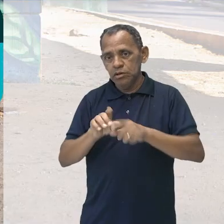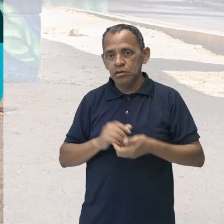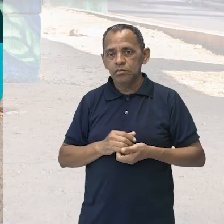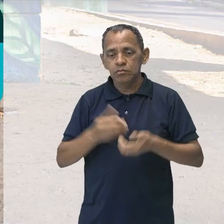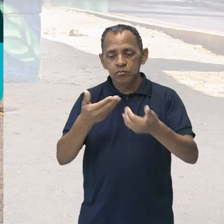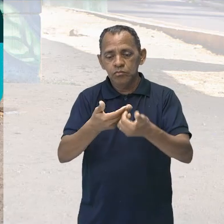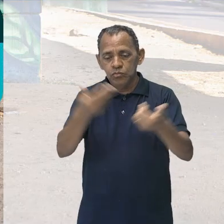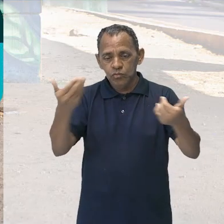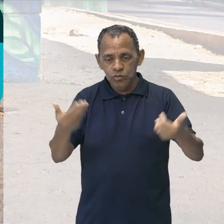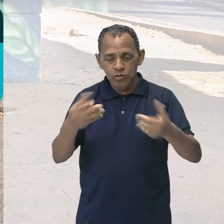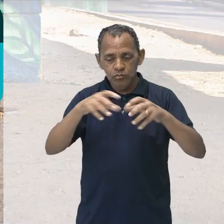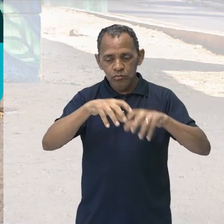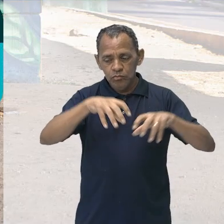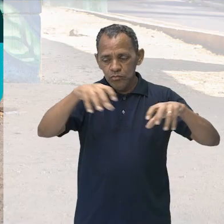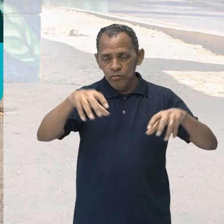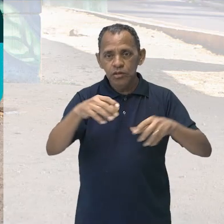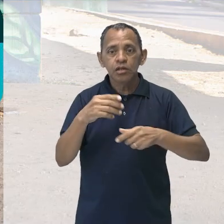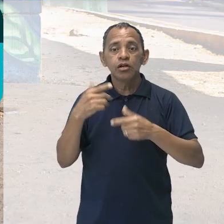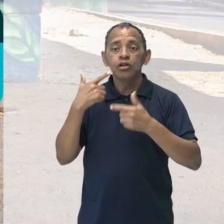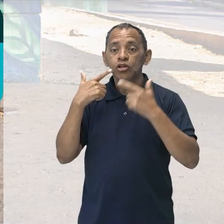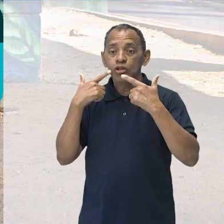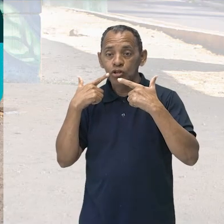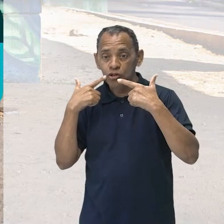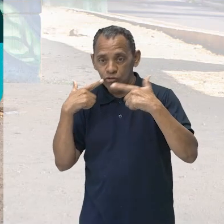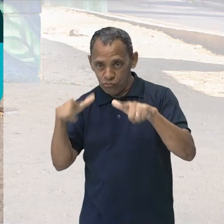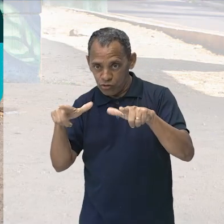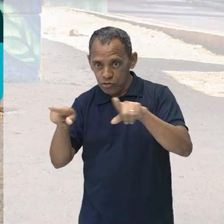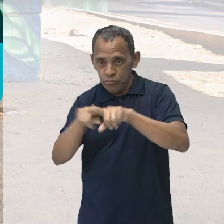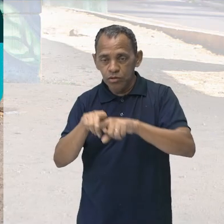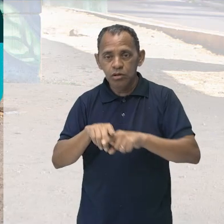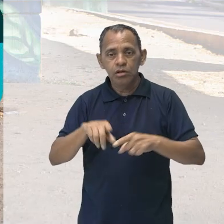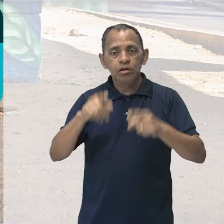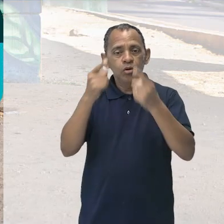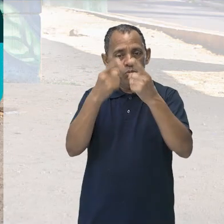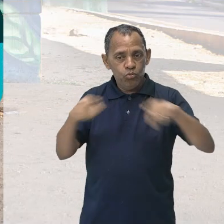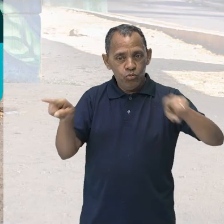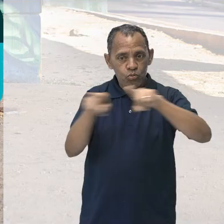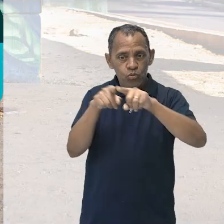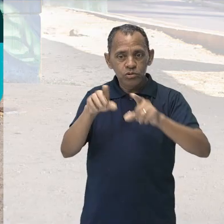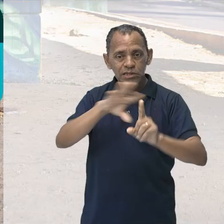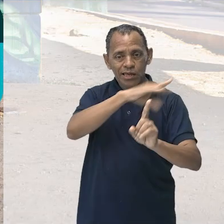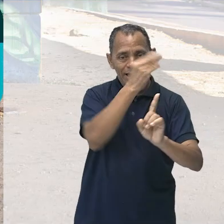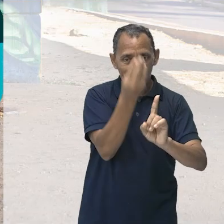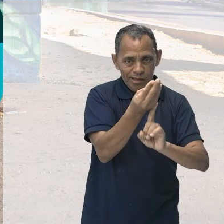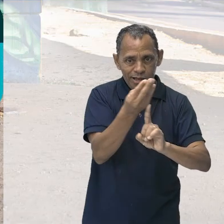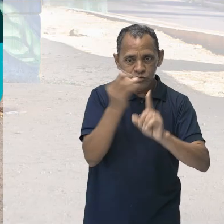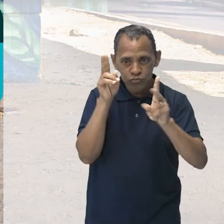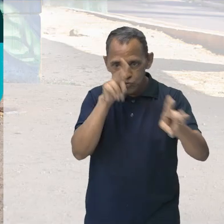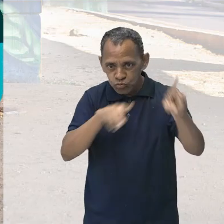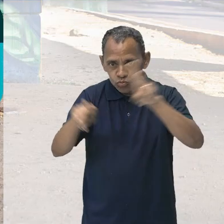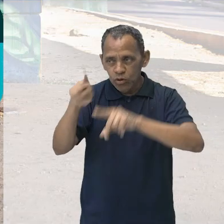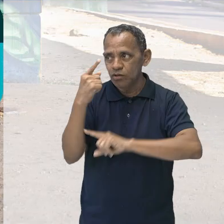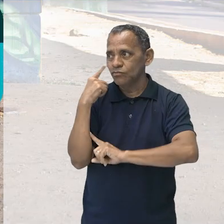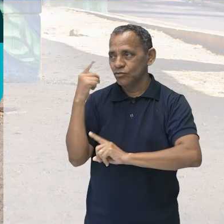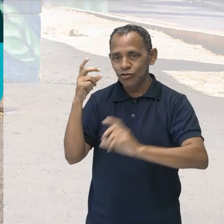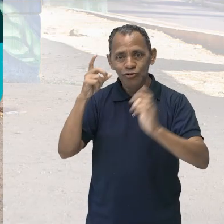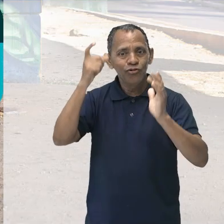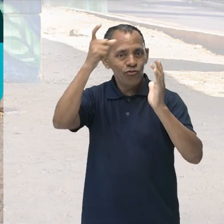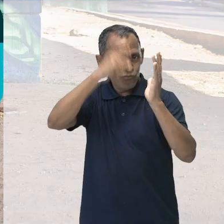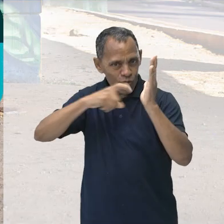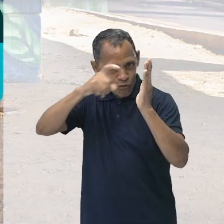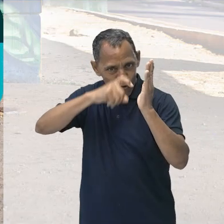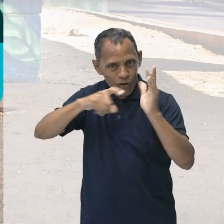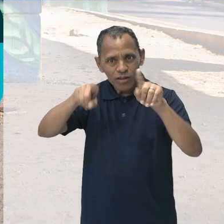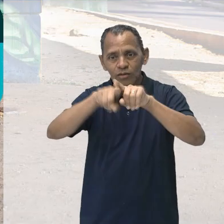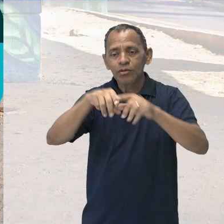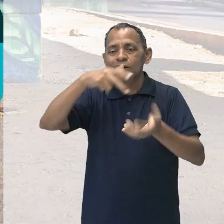em 3 linguagens: música, artes visuais, que vocês estão vendo aqui, através do grafite, e dança,